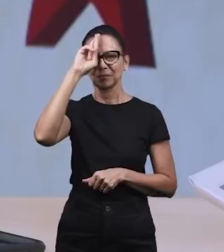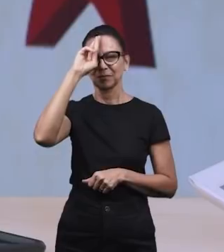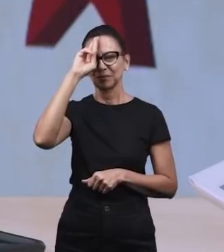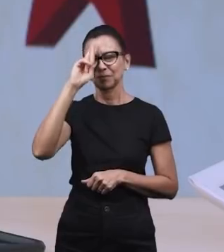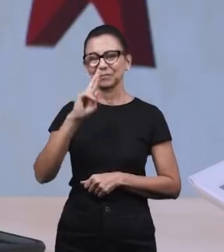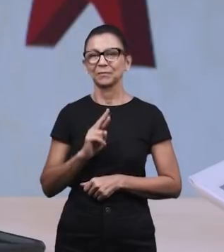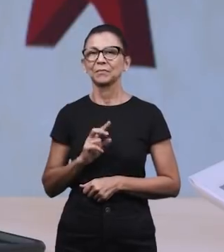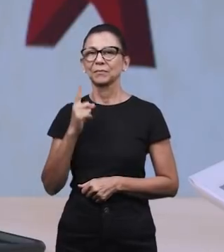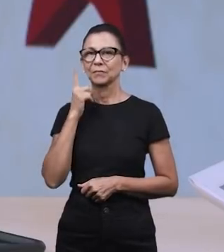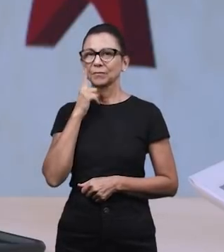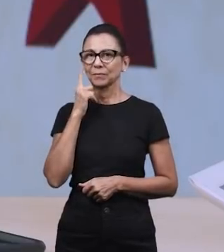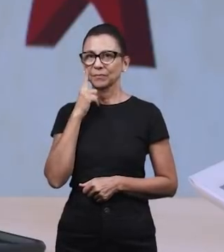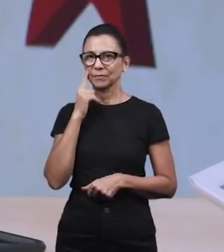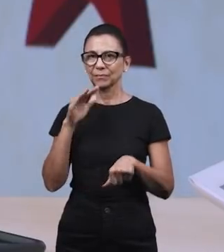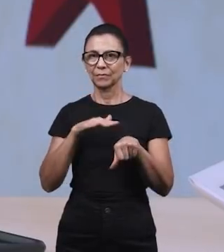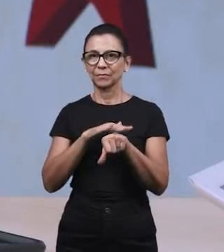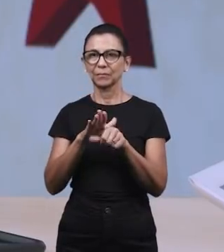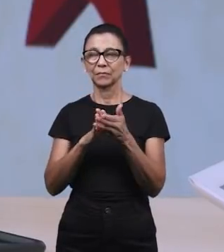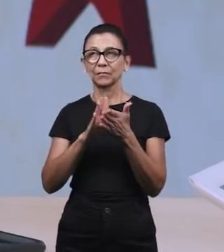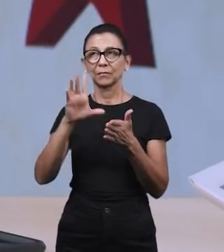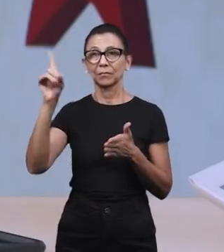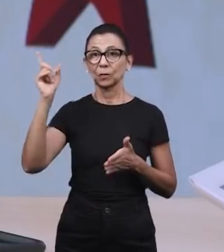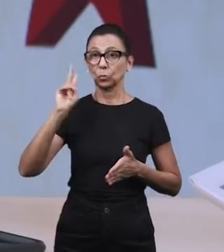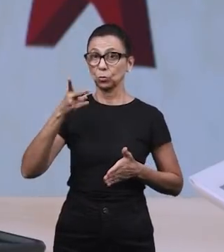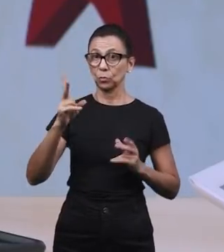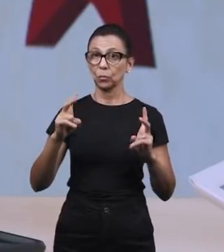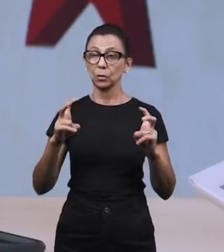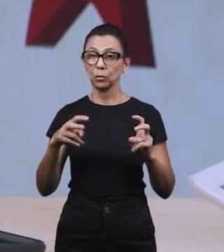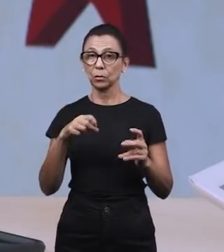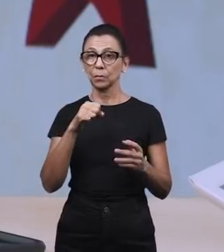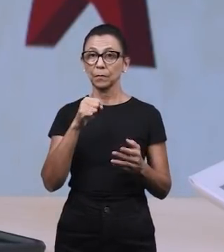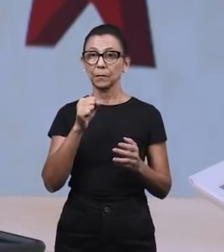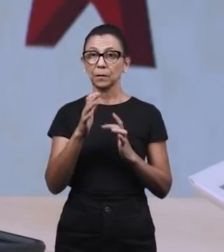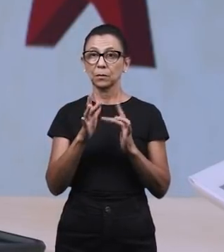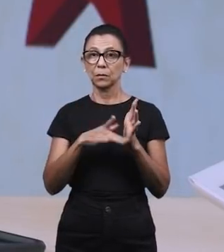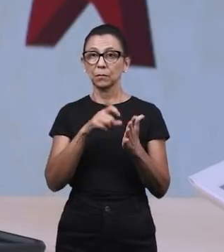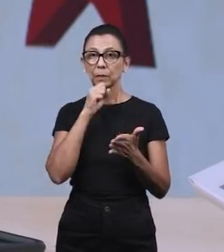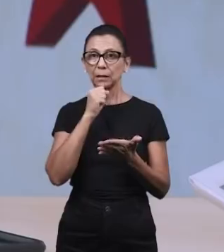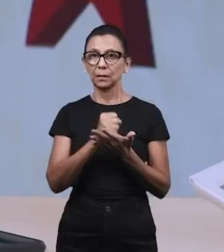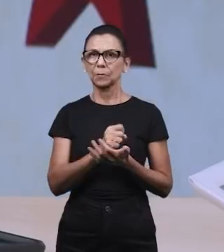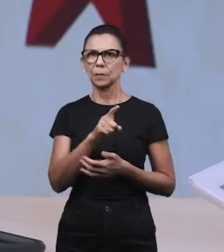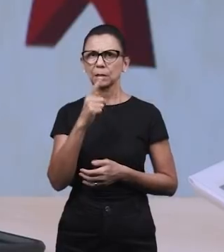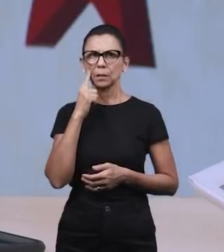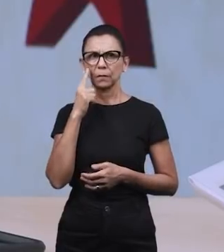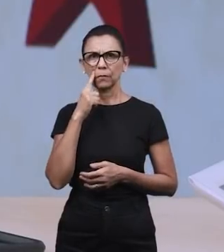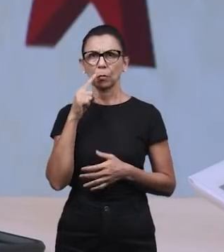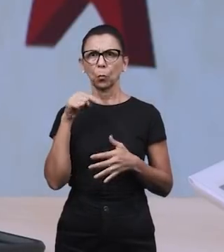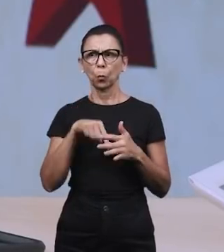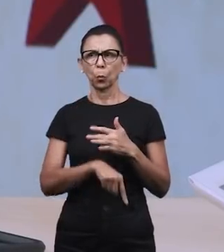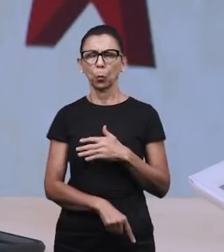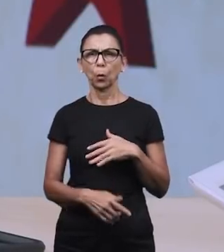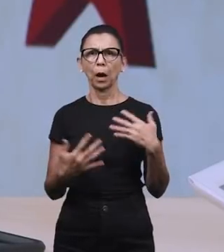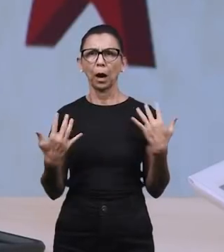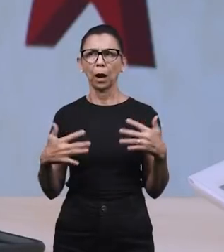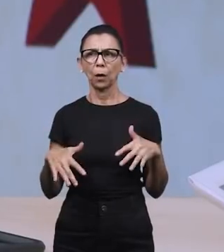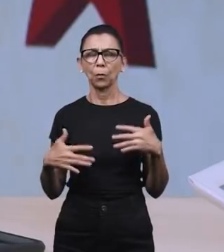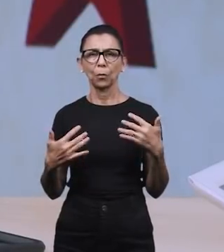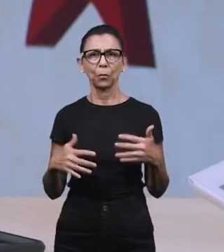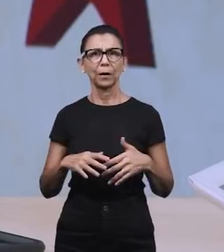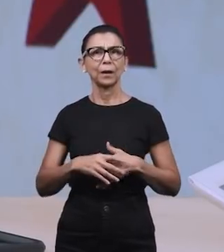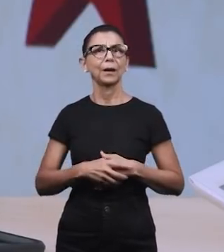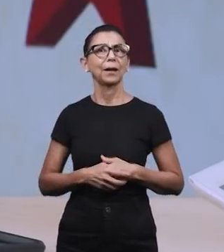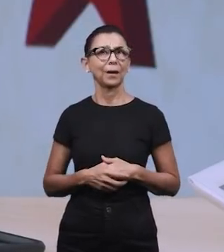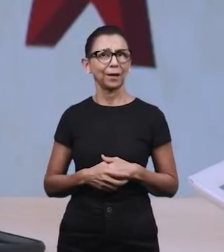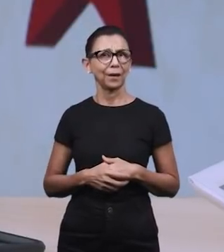a continuação do Conversas Bíblicas com esse tema, Jesus no Velho Testamento. Só por essa introdução que você teve aqui, você já viu que o